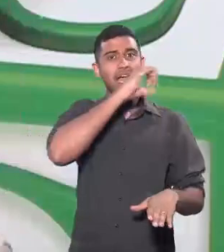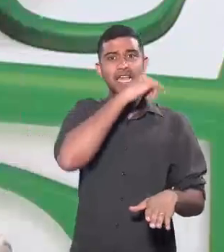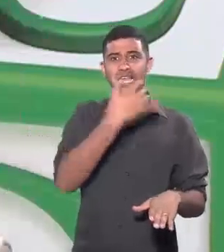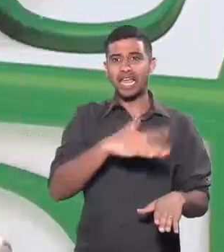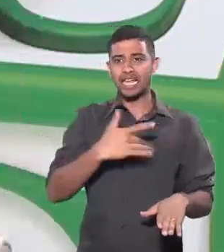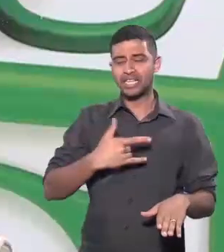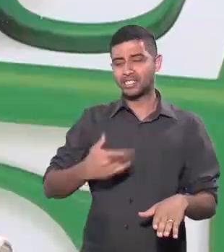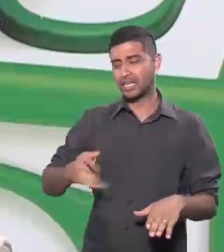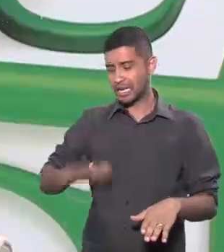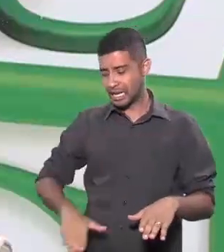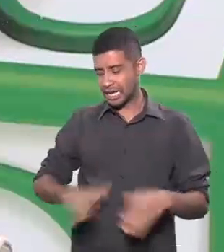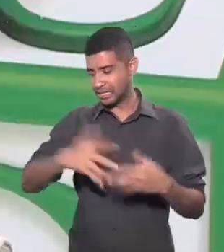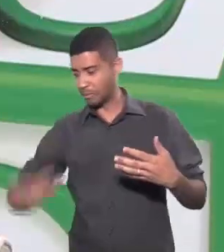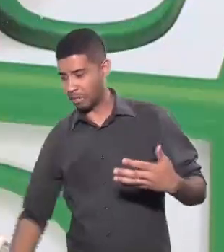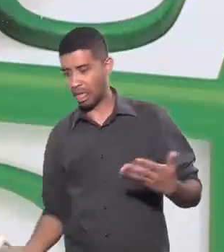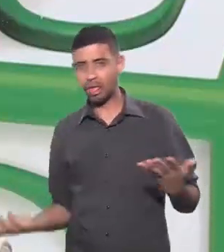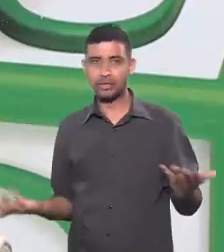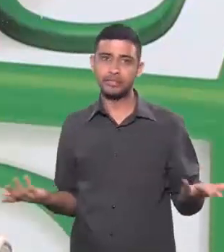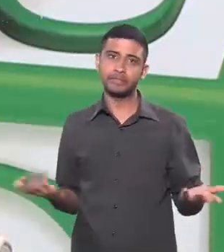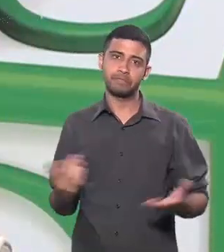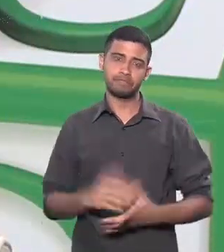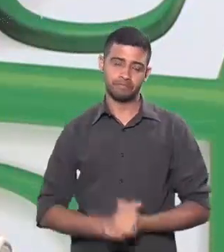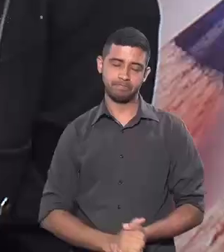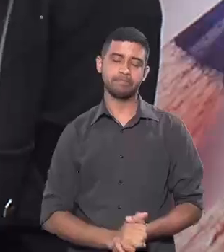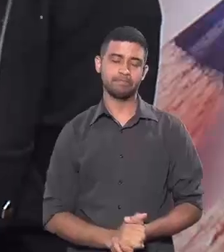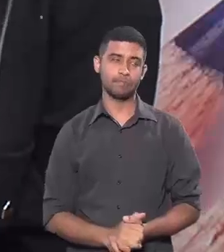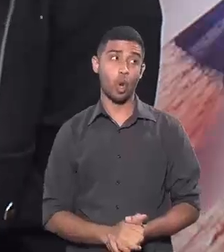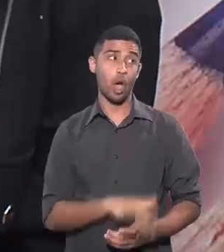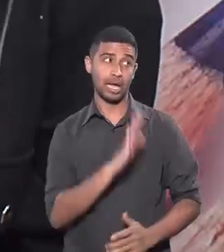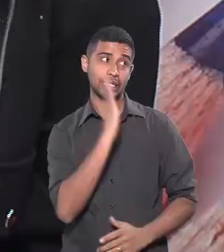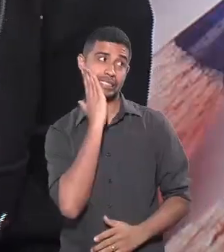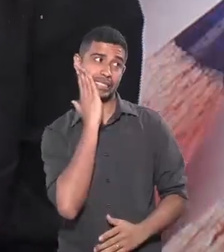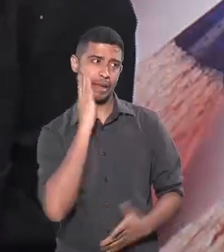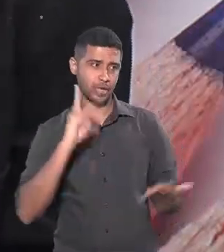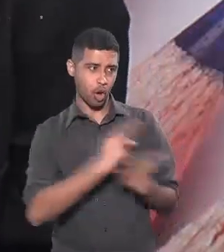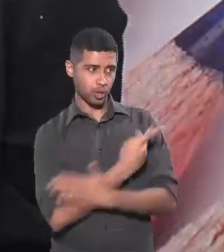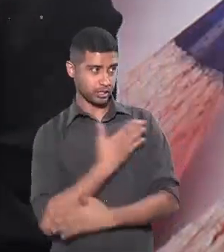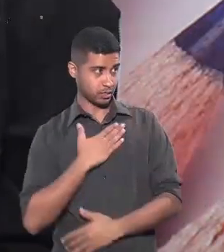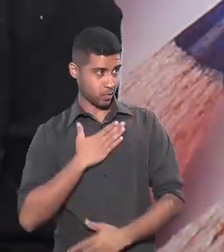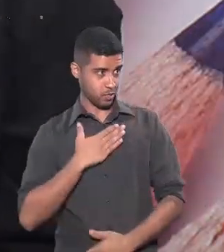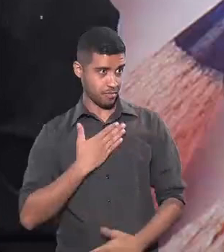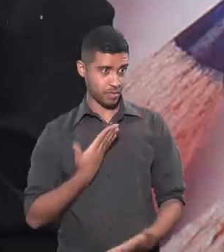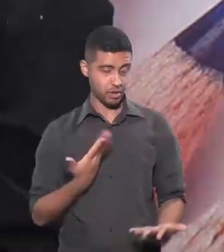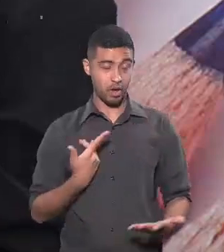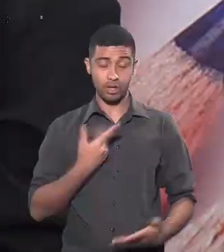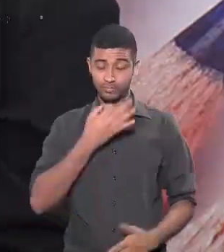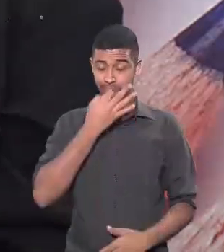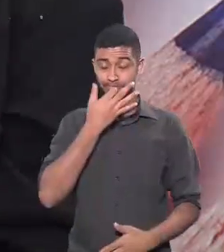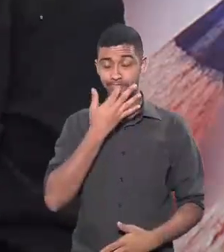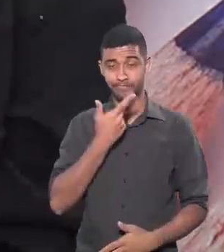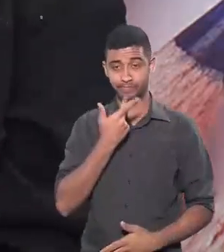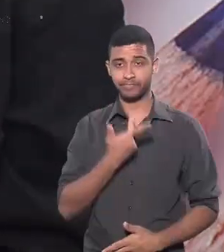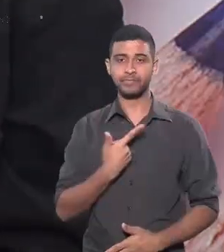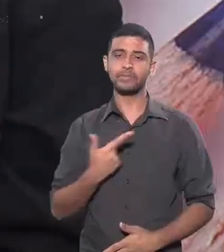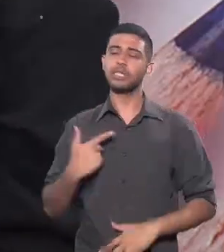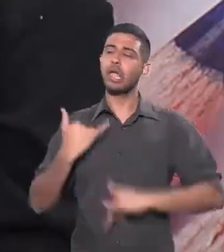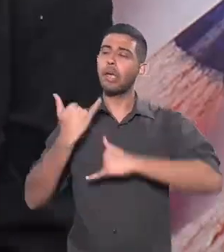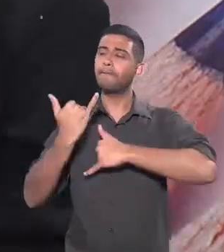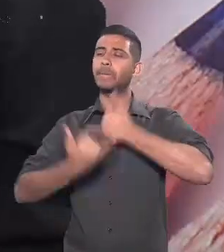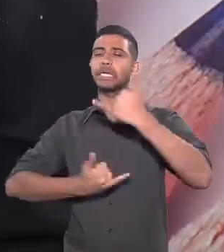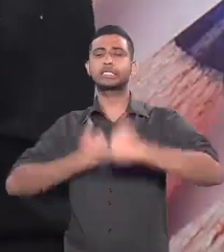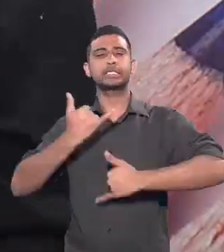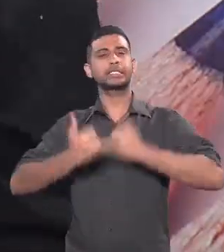e cair pela criança. Então, você sabe o que aconteceu comigo? E aí eu acho isso interessante também falar. Eu